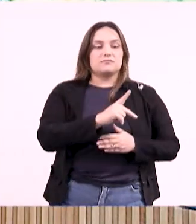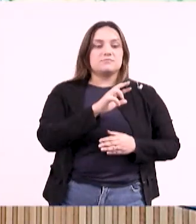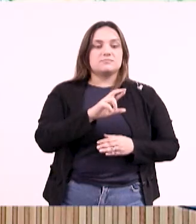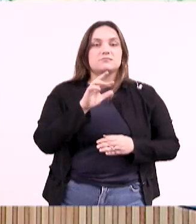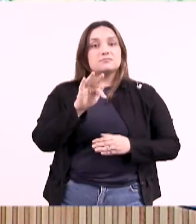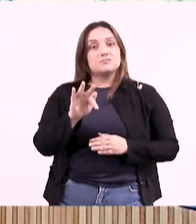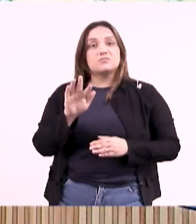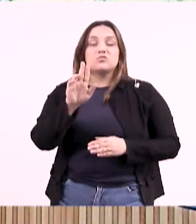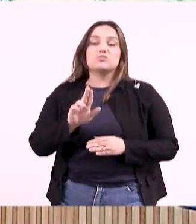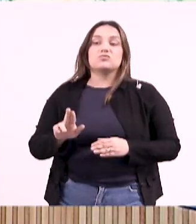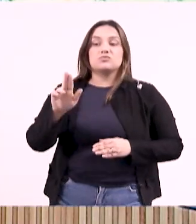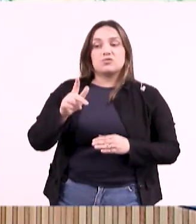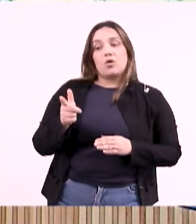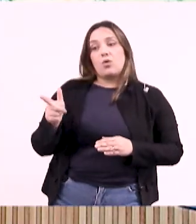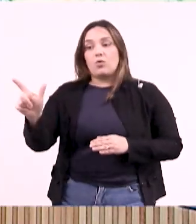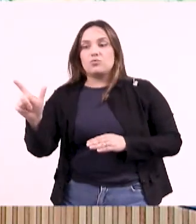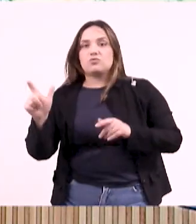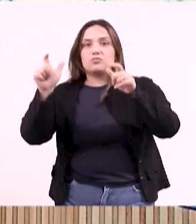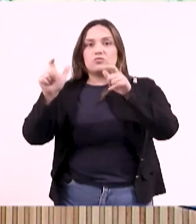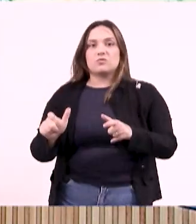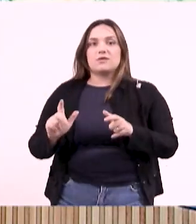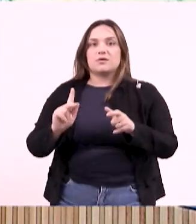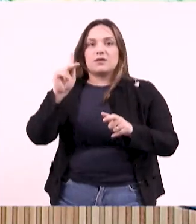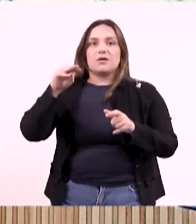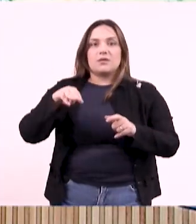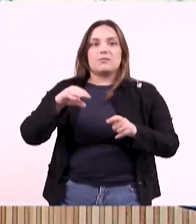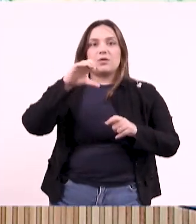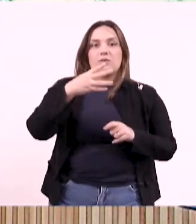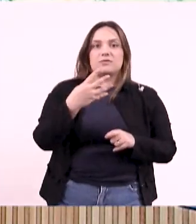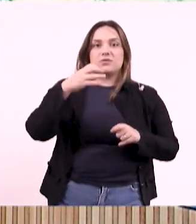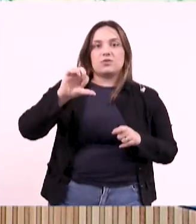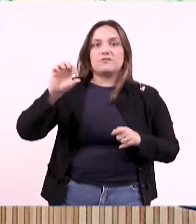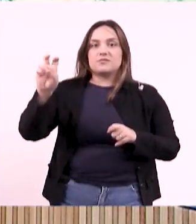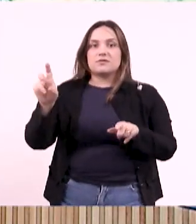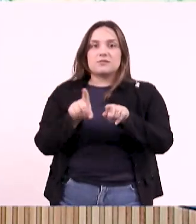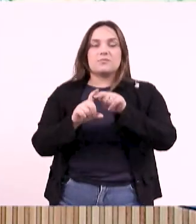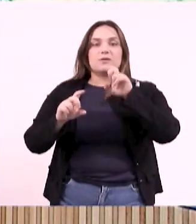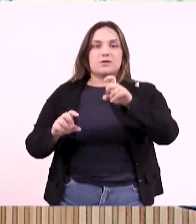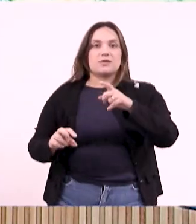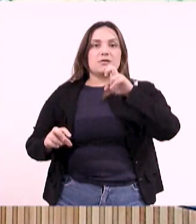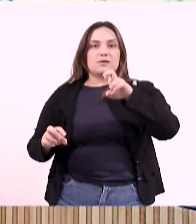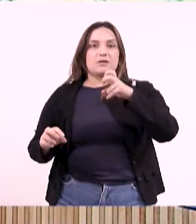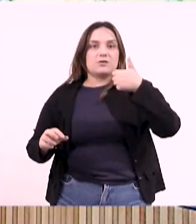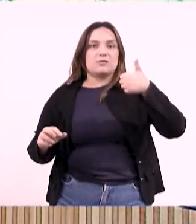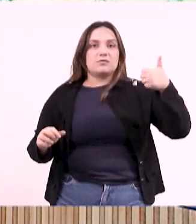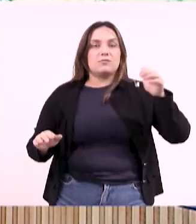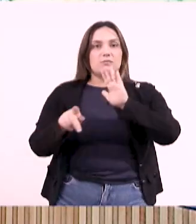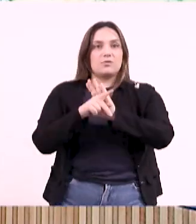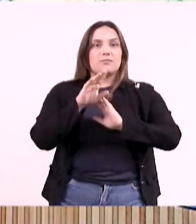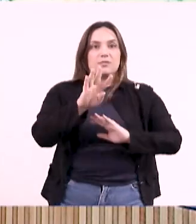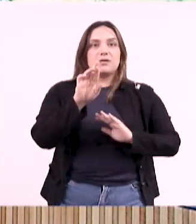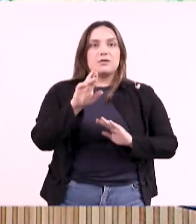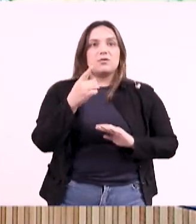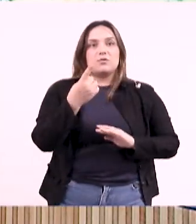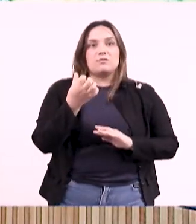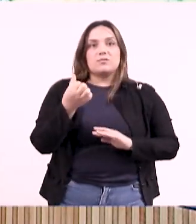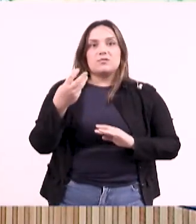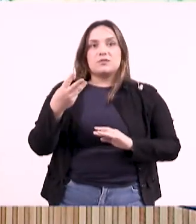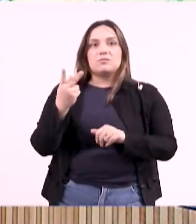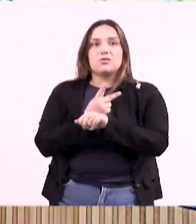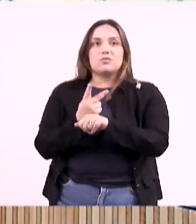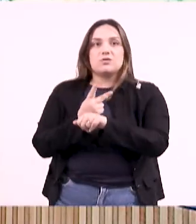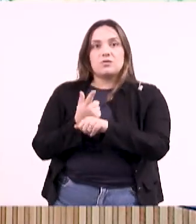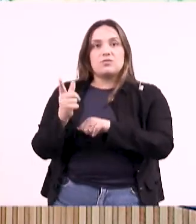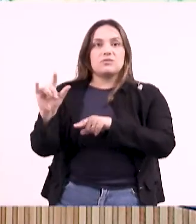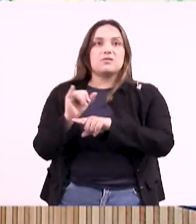a utilizarem os desvios nos quilômetros 495 e 511 da BR-163. Enfim, todo mundo já buscando alternativas